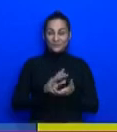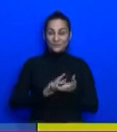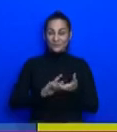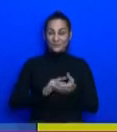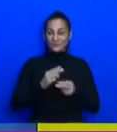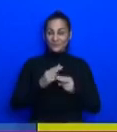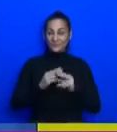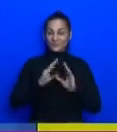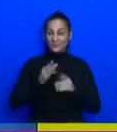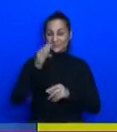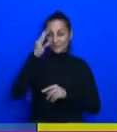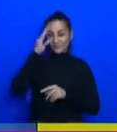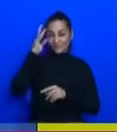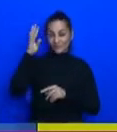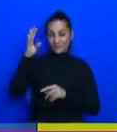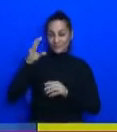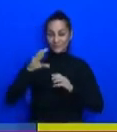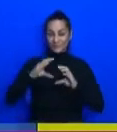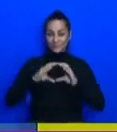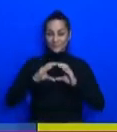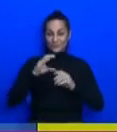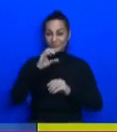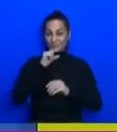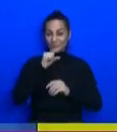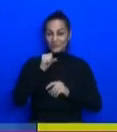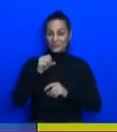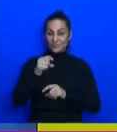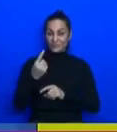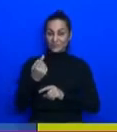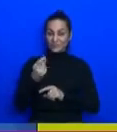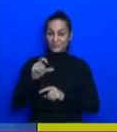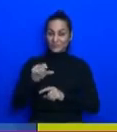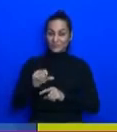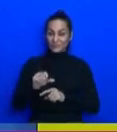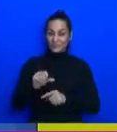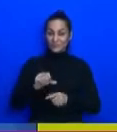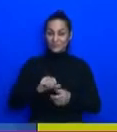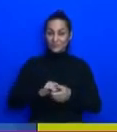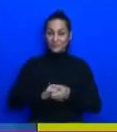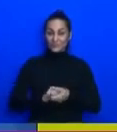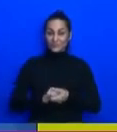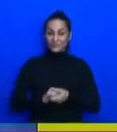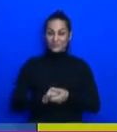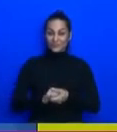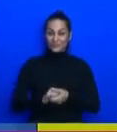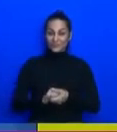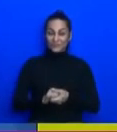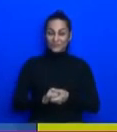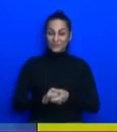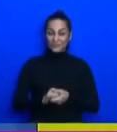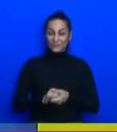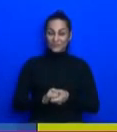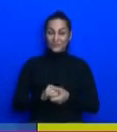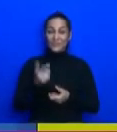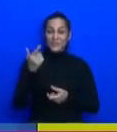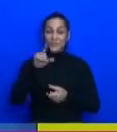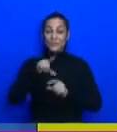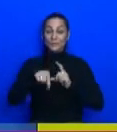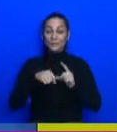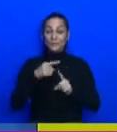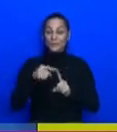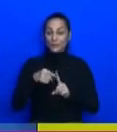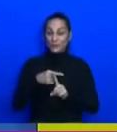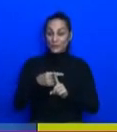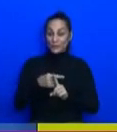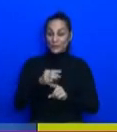Loterias Caixa, já pensou? Bola laranja, 19. Laranja número 19. Depois do sorteio da